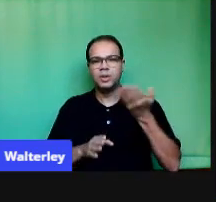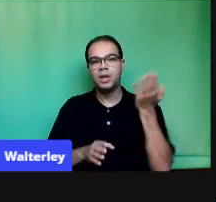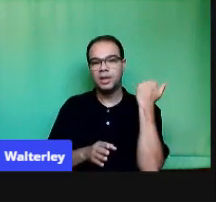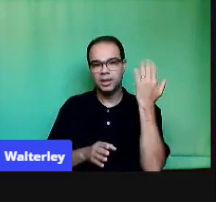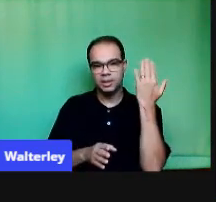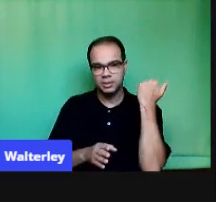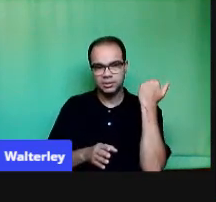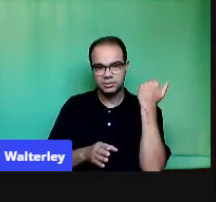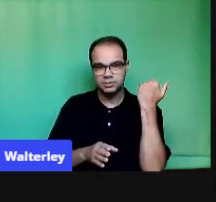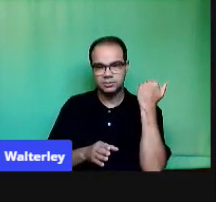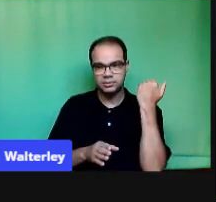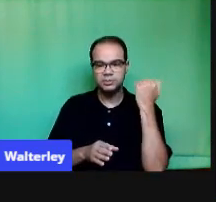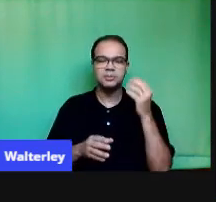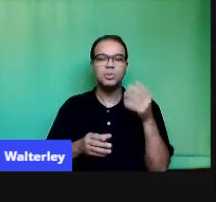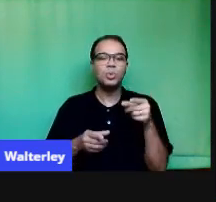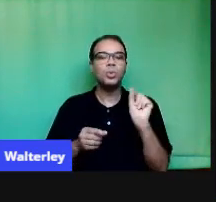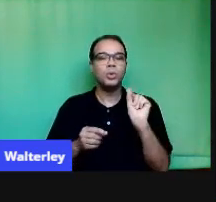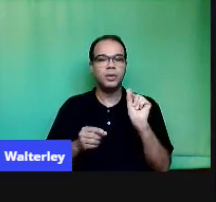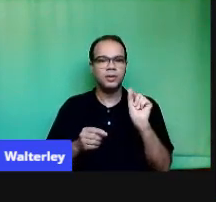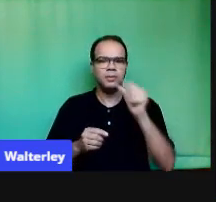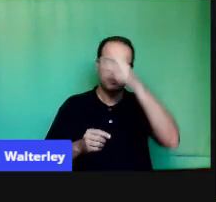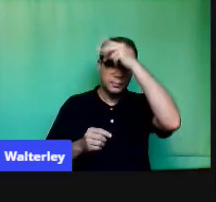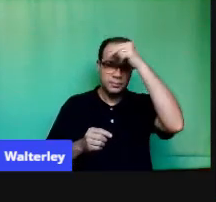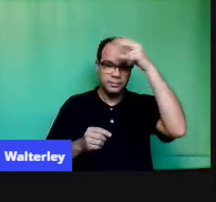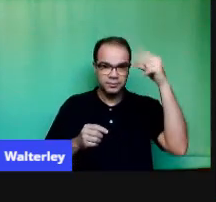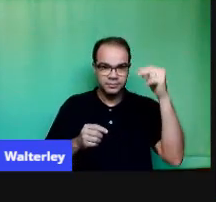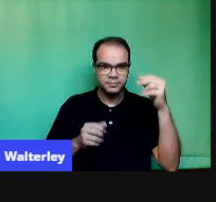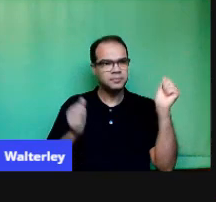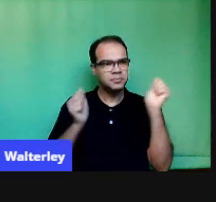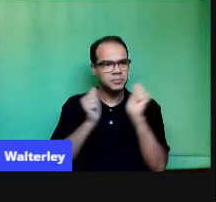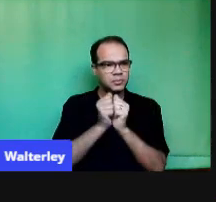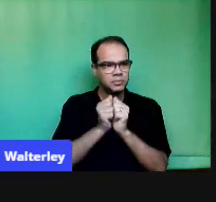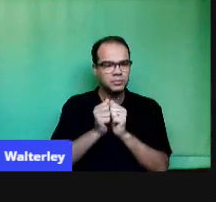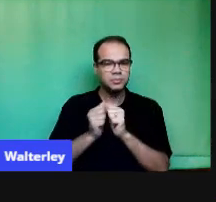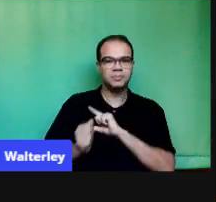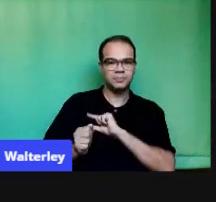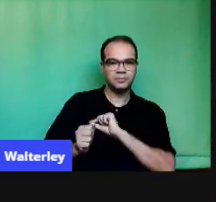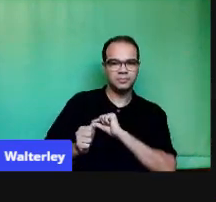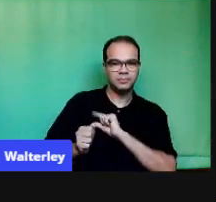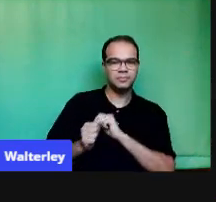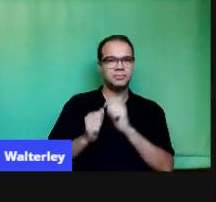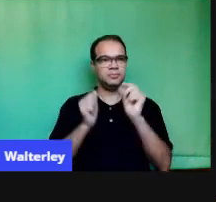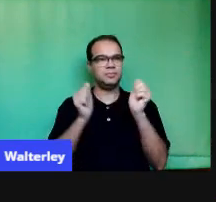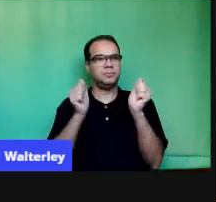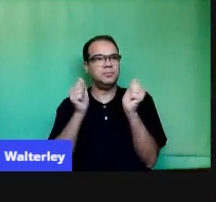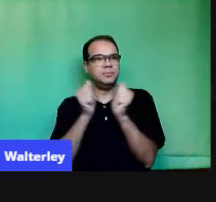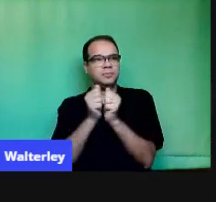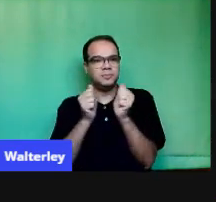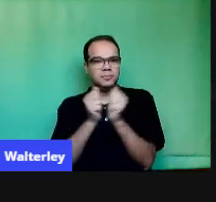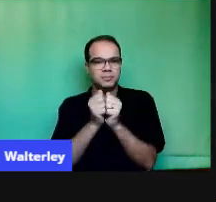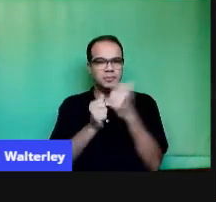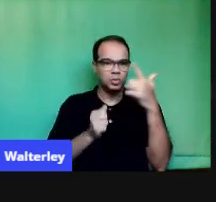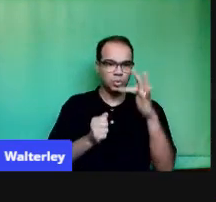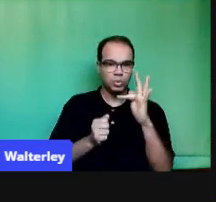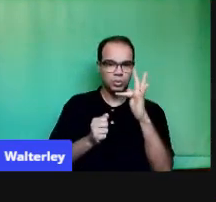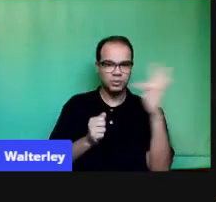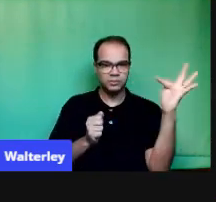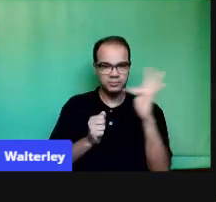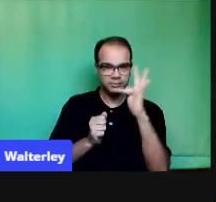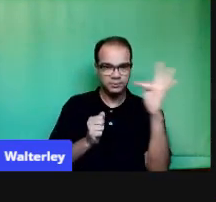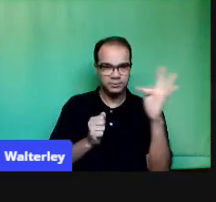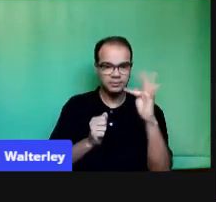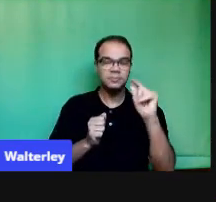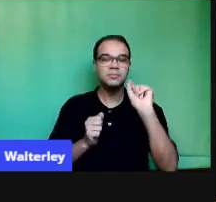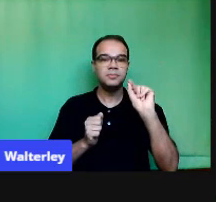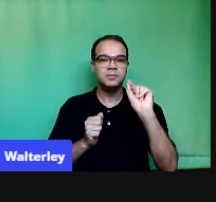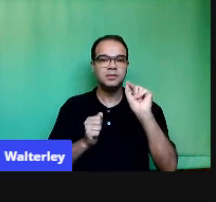das universidades, seja a Universidade Federal ou a Católica, no sentido de levar projetos de extensão para a escola, né, visitar a